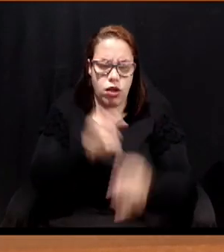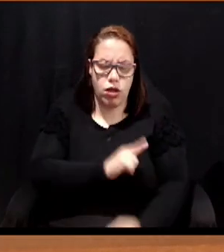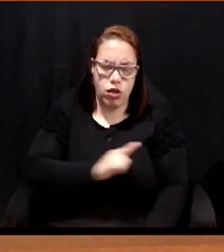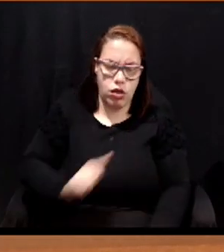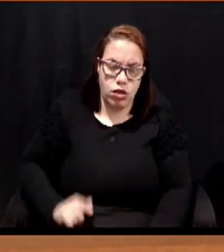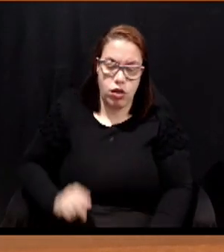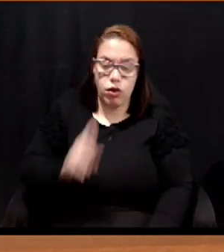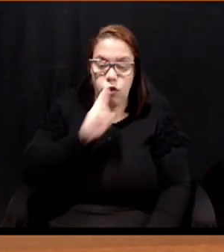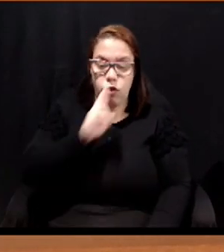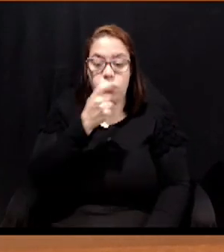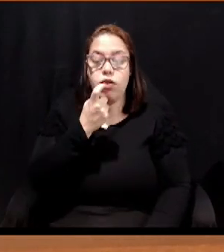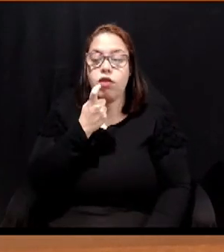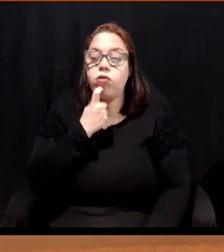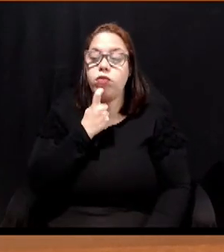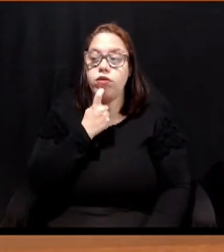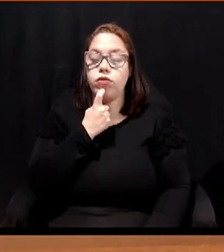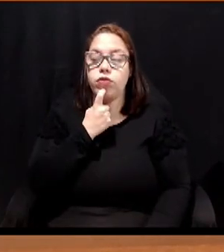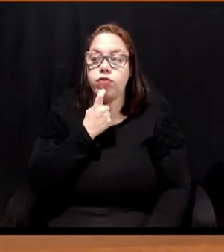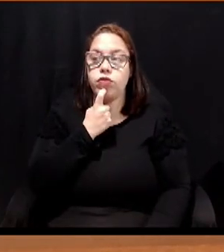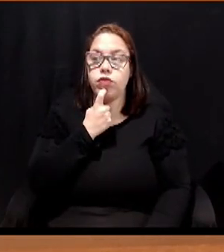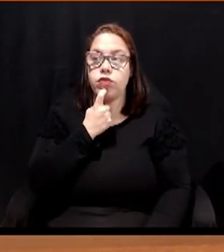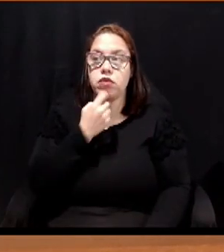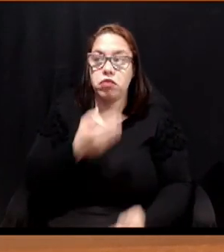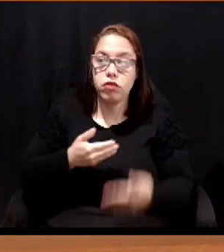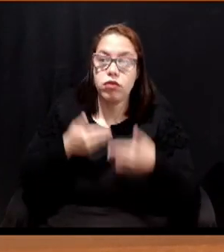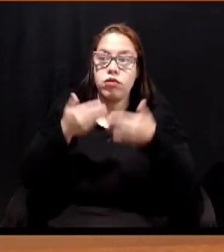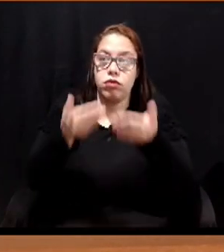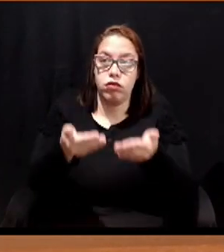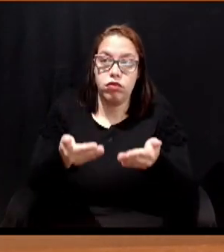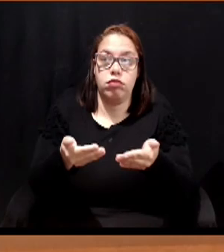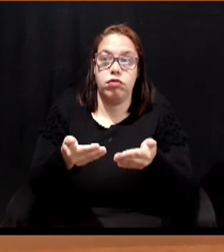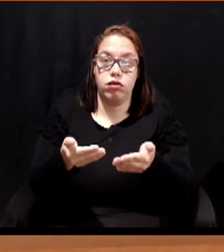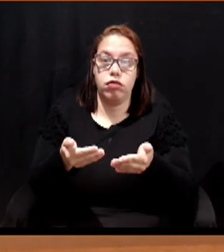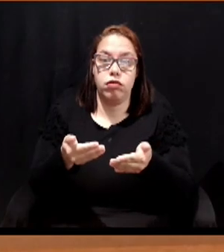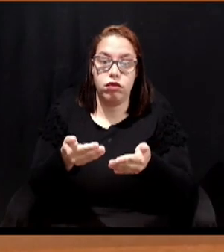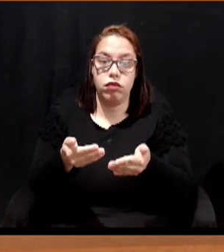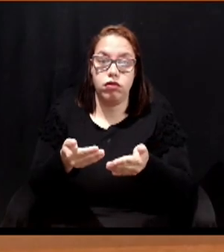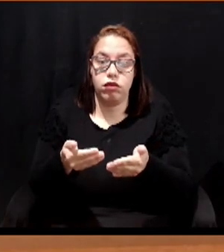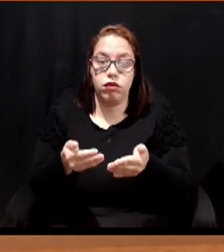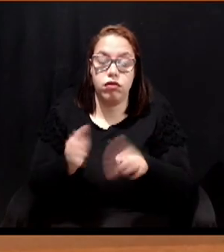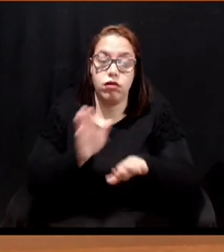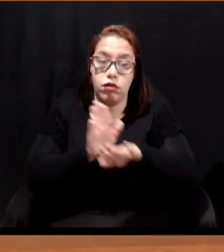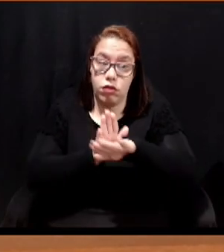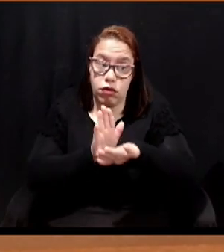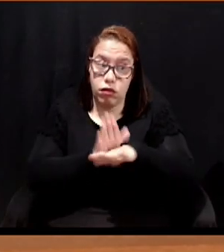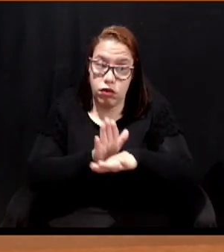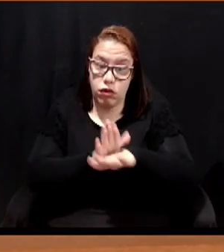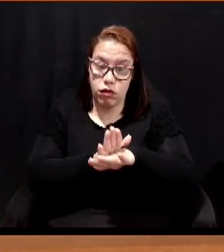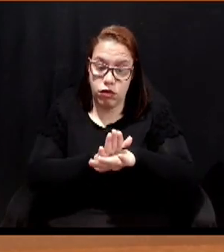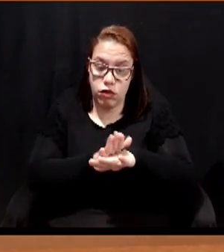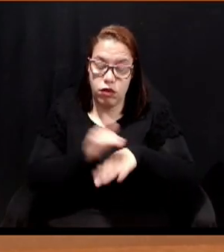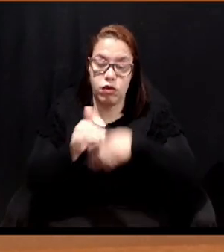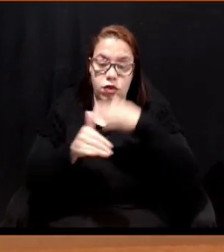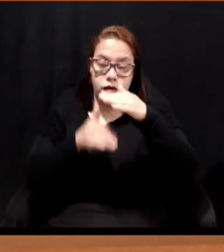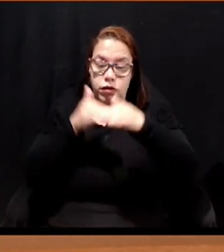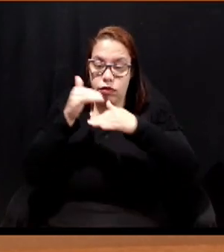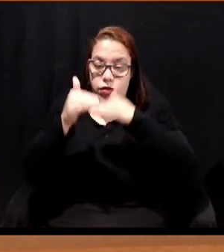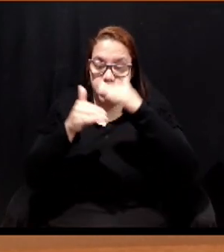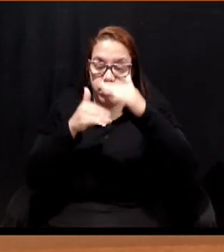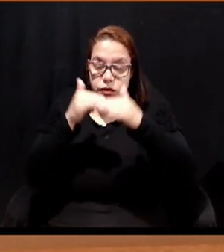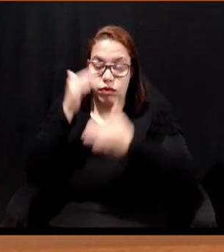Campinas. A gente está levando essas demandas e ajudando nesse processo de